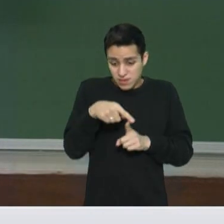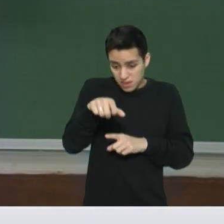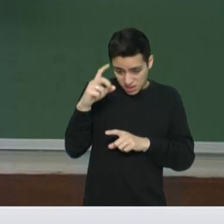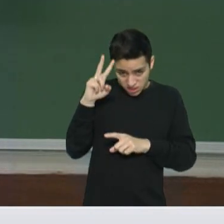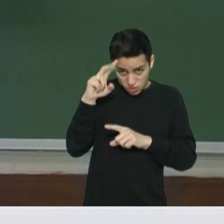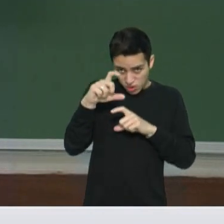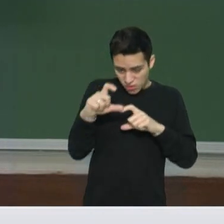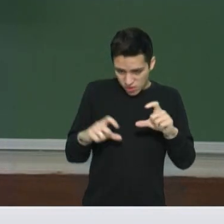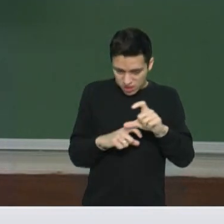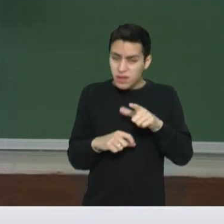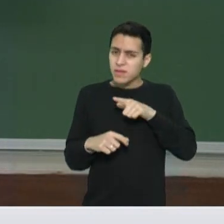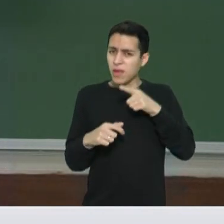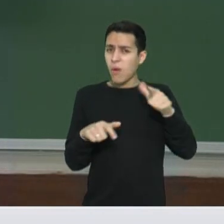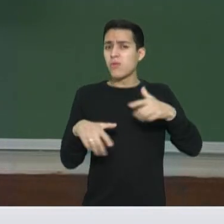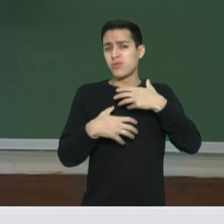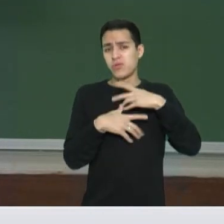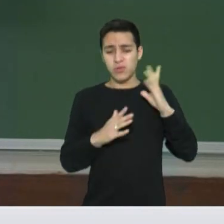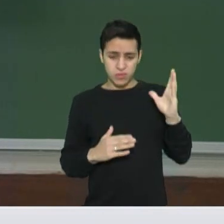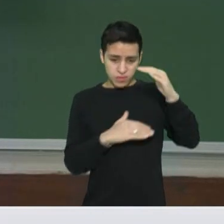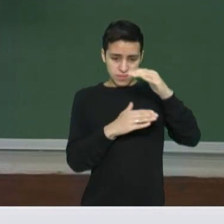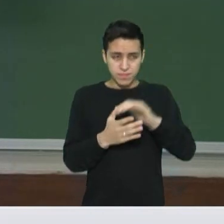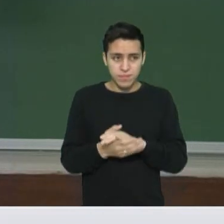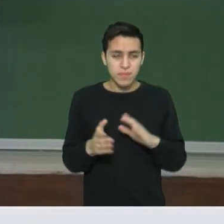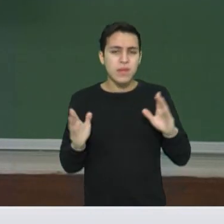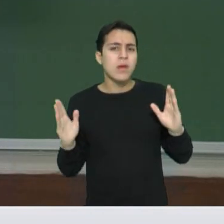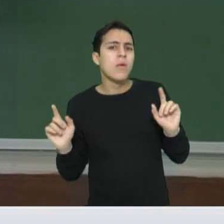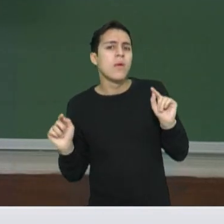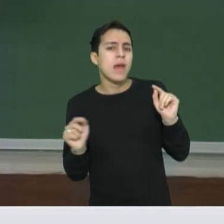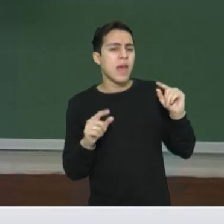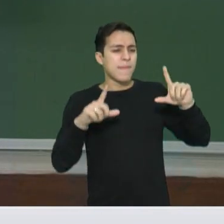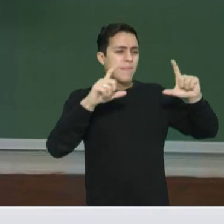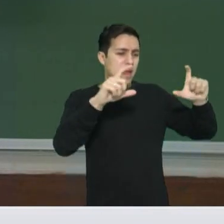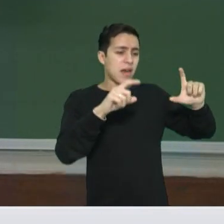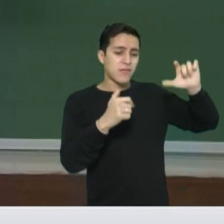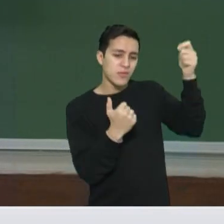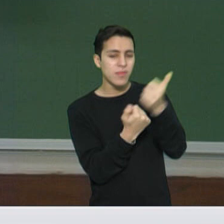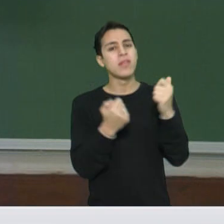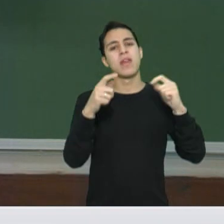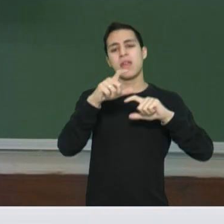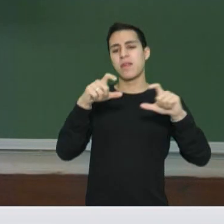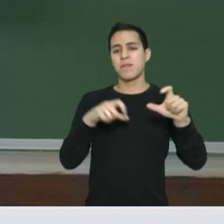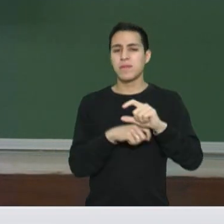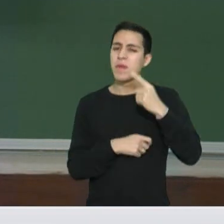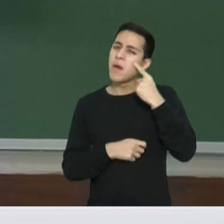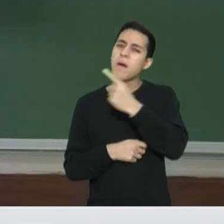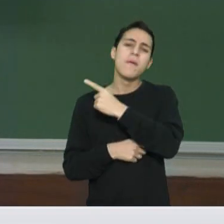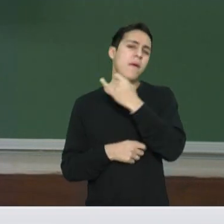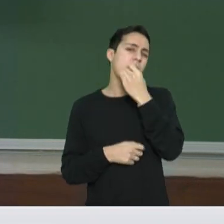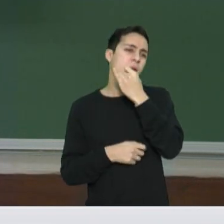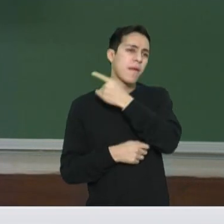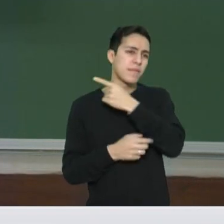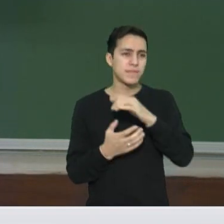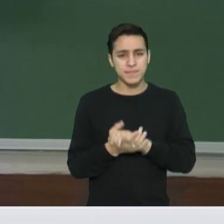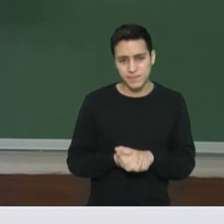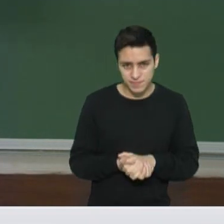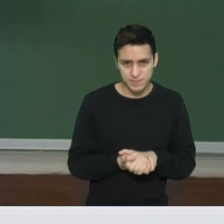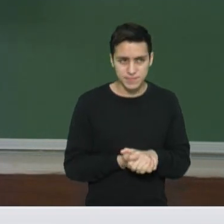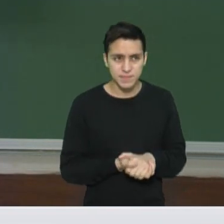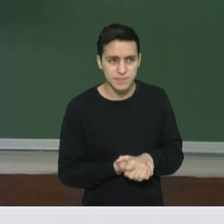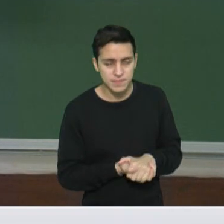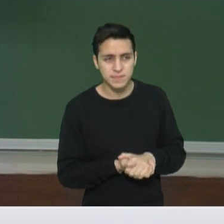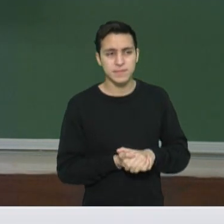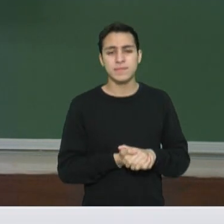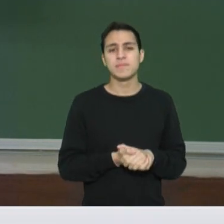No lugar de parágrafo, ele é formado de quadrinhos, não é isso? Eu vou mostrar para vocês aqui, vamos retomar isso, balões,